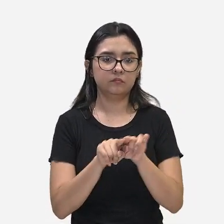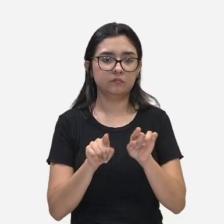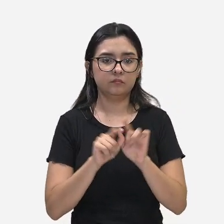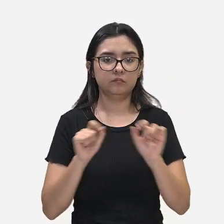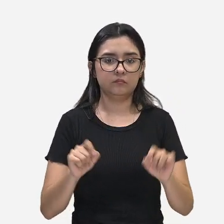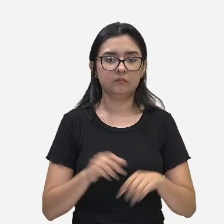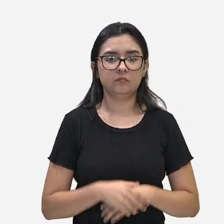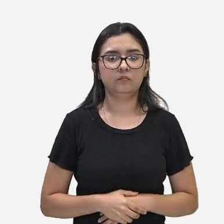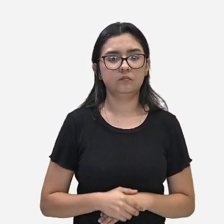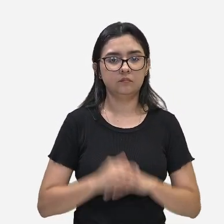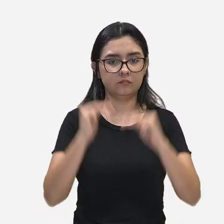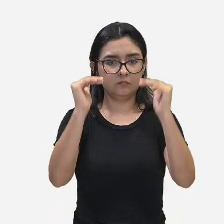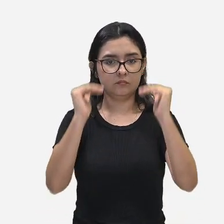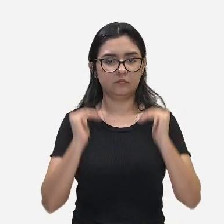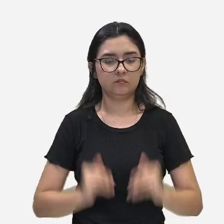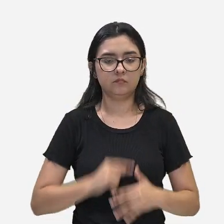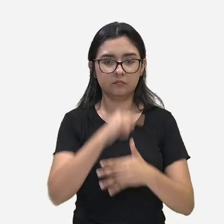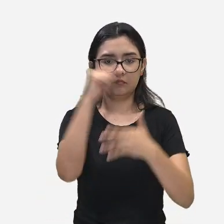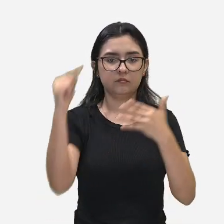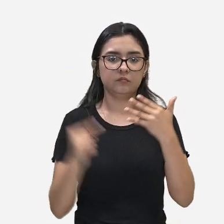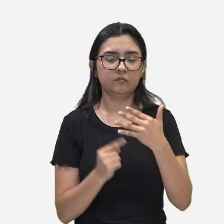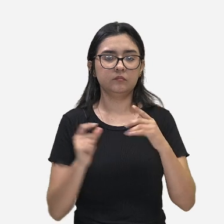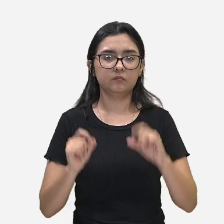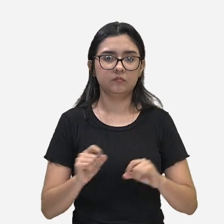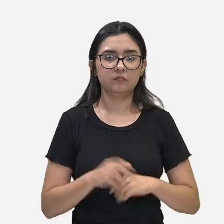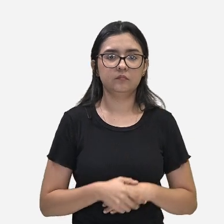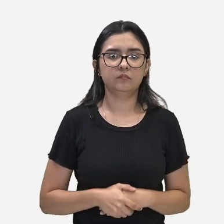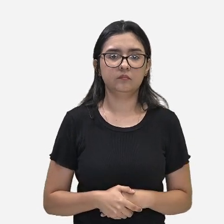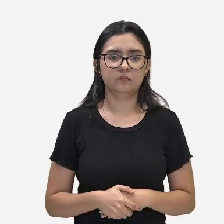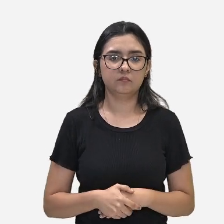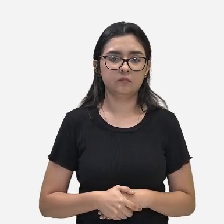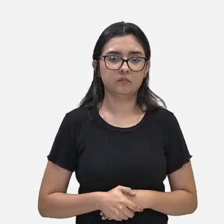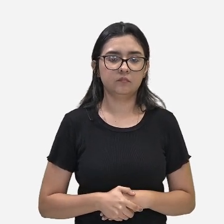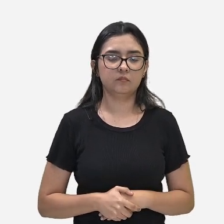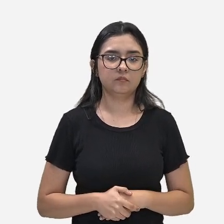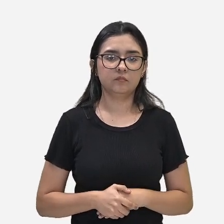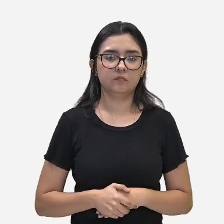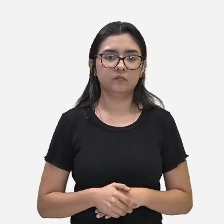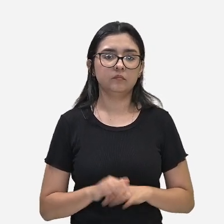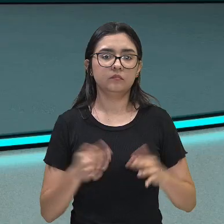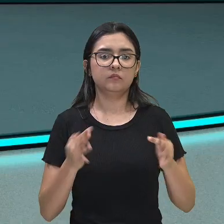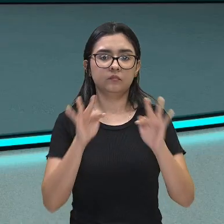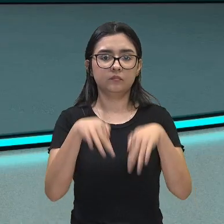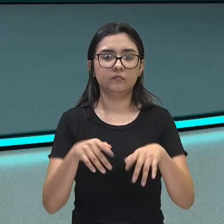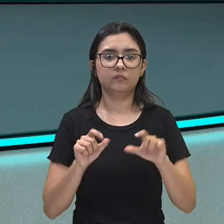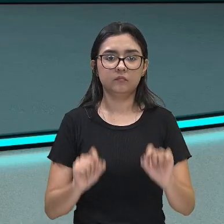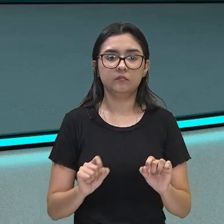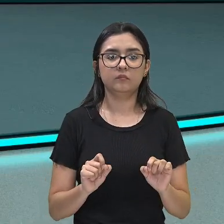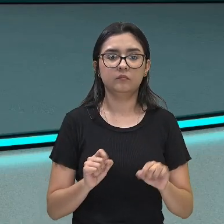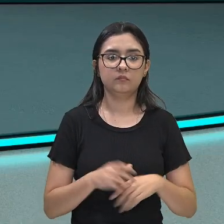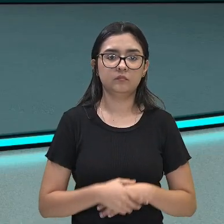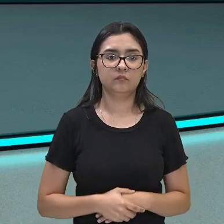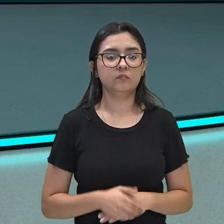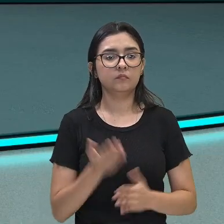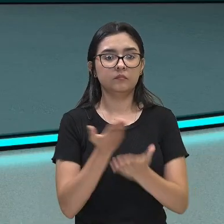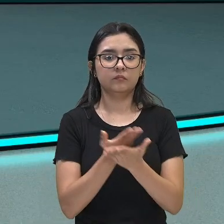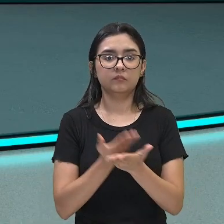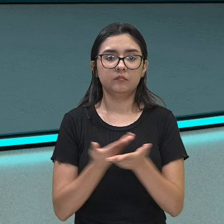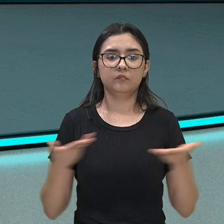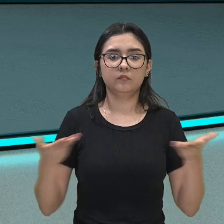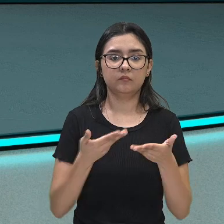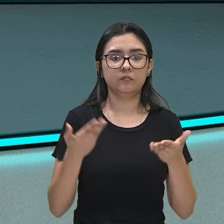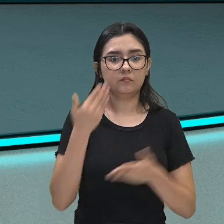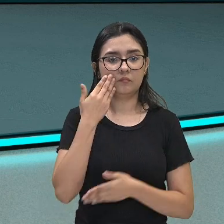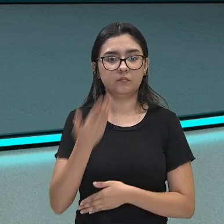Fui, fuiste, foi, fuimos, fuistes e foram. E aí, finalizando, meus amores, a nossa aula, eu trago